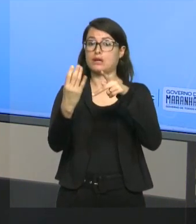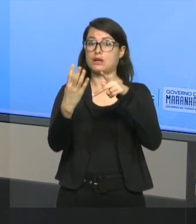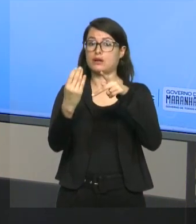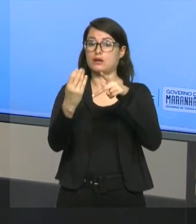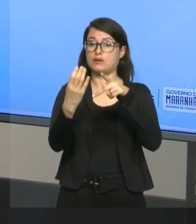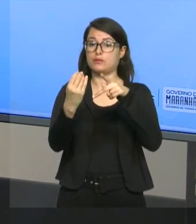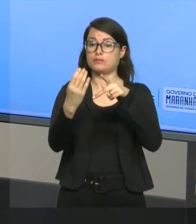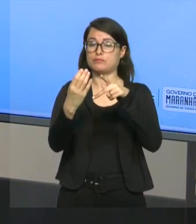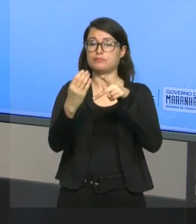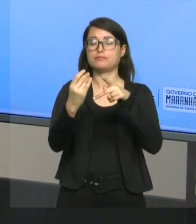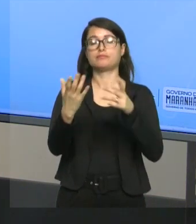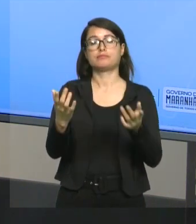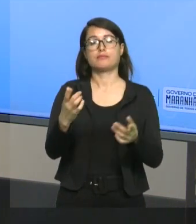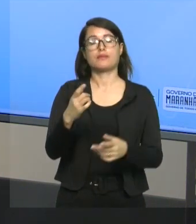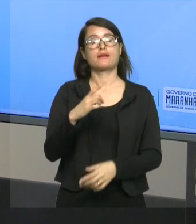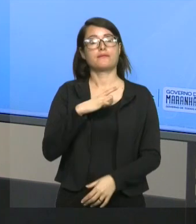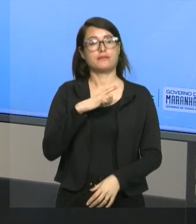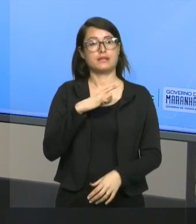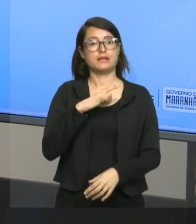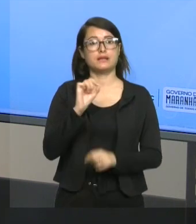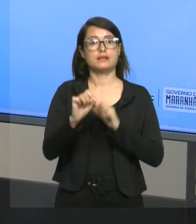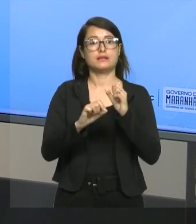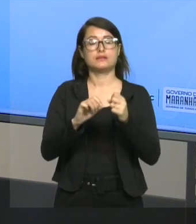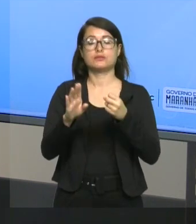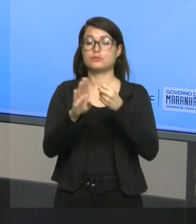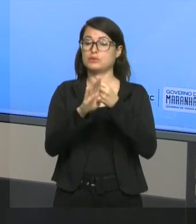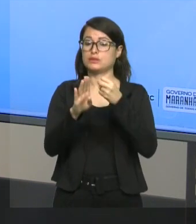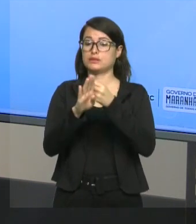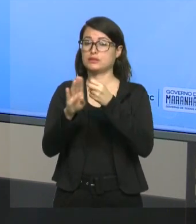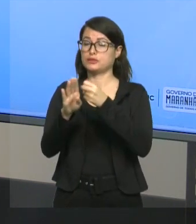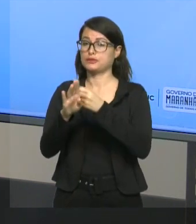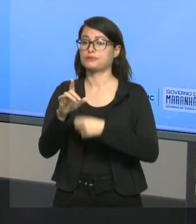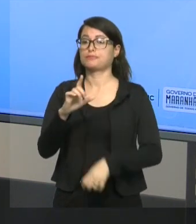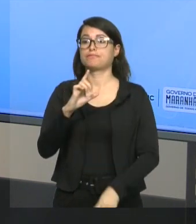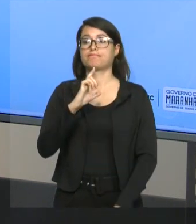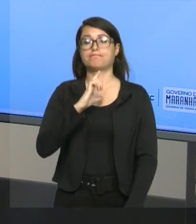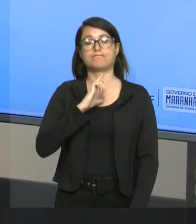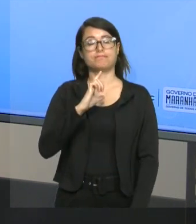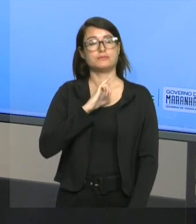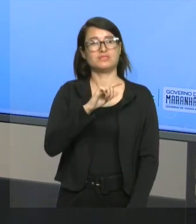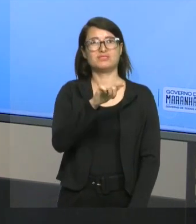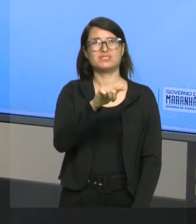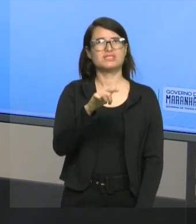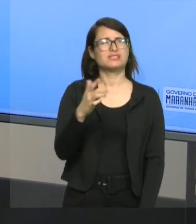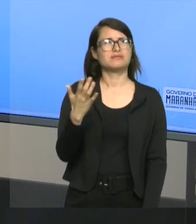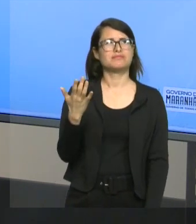quantidade. Existem substantivos que vão, você não vai conseguir